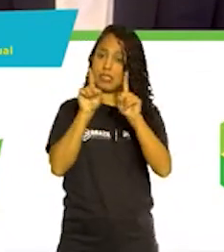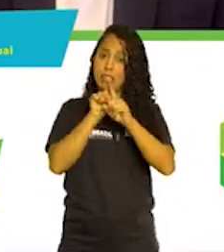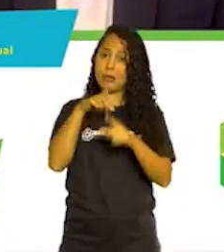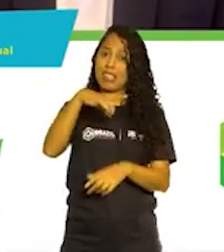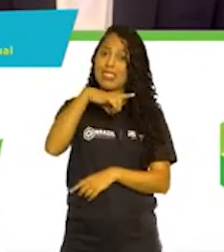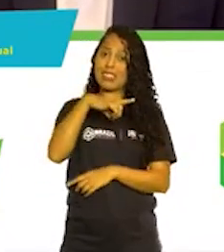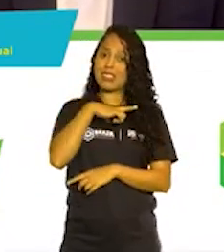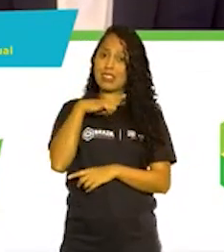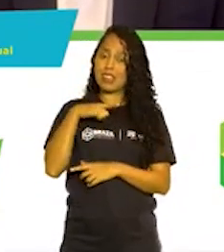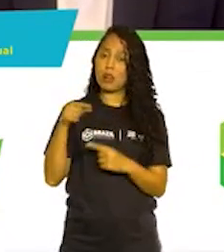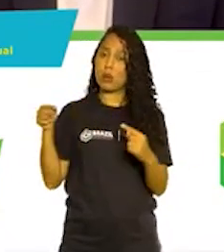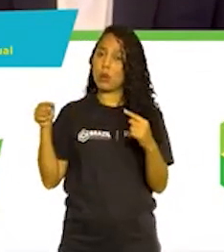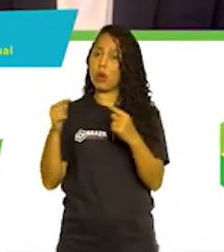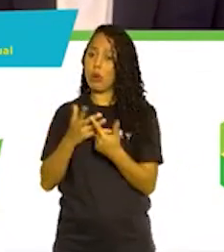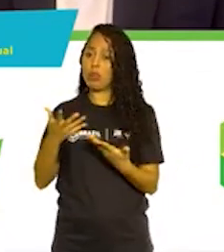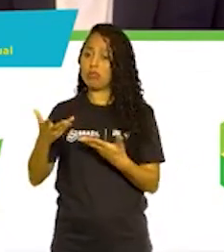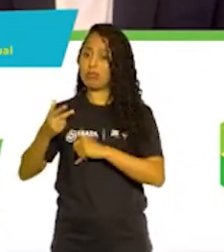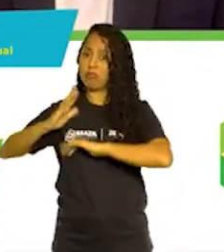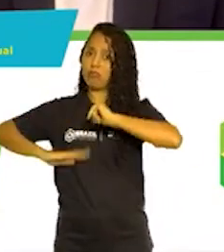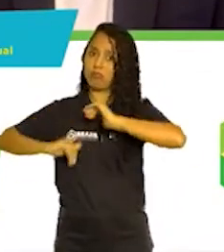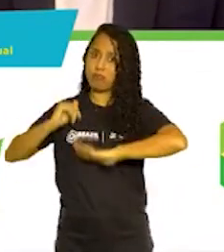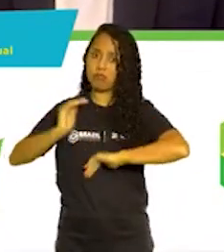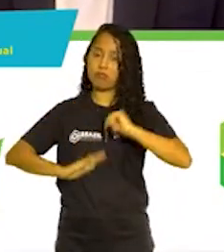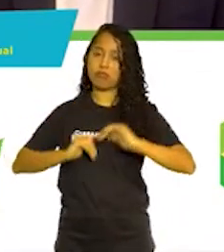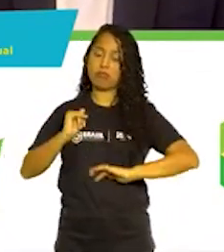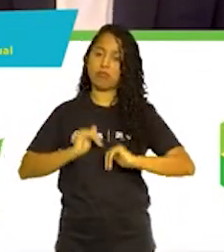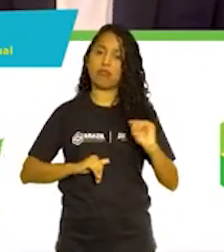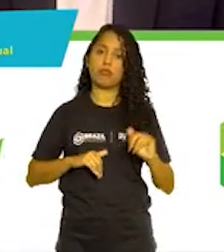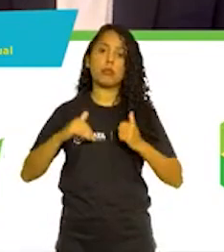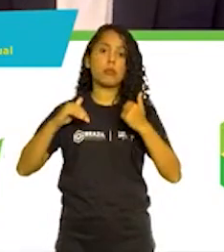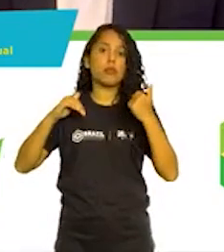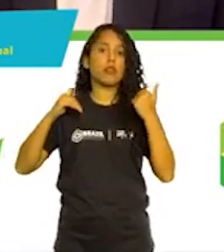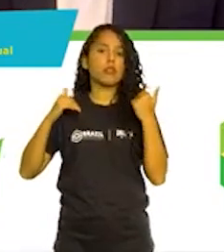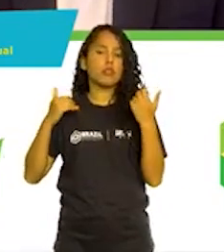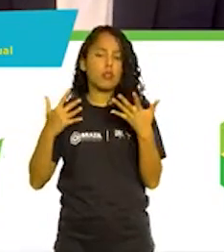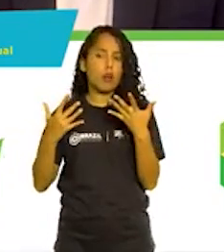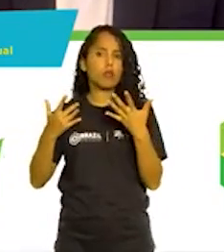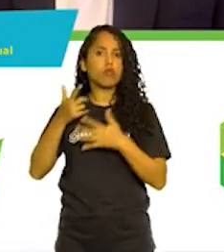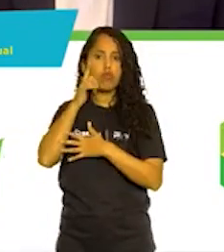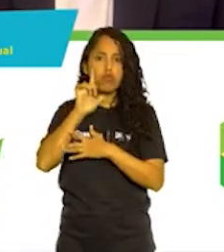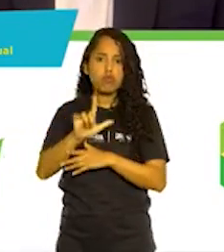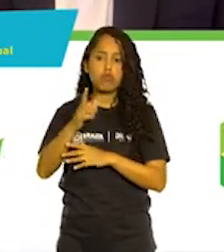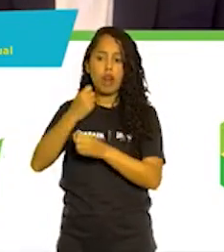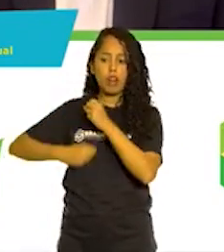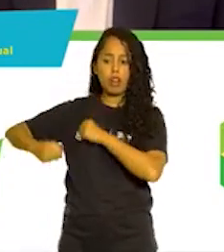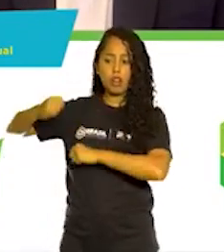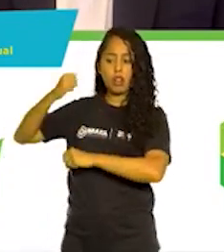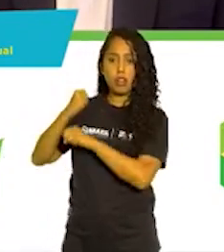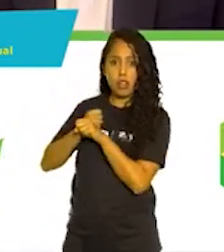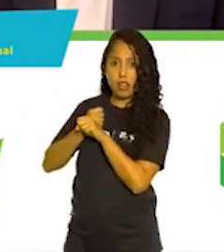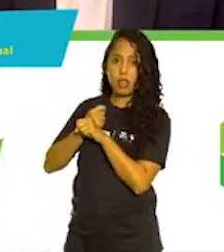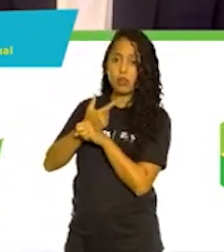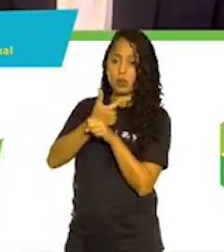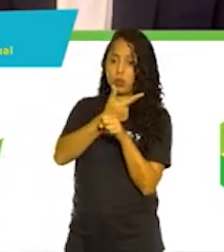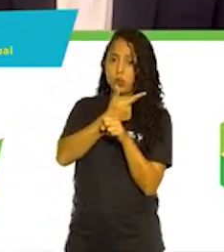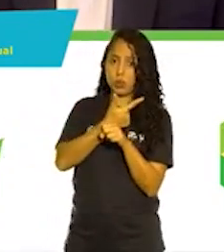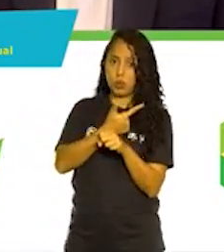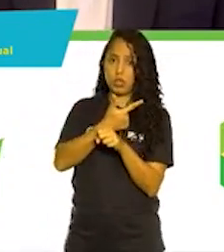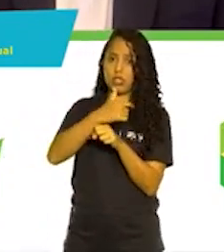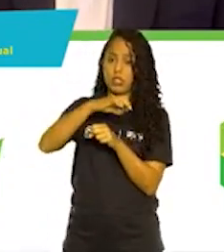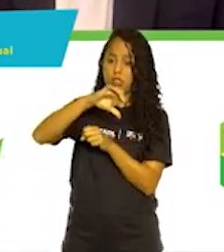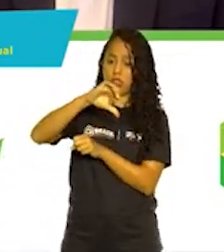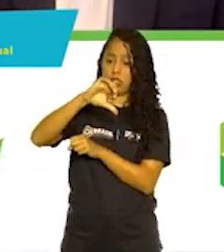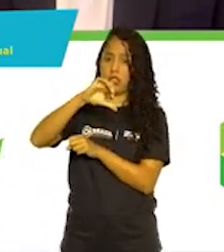relacionado à eficiência. Então, podemos, no ano passado, gastar 293